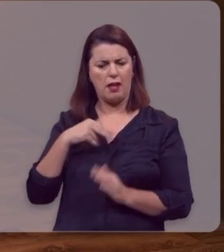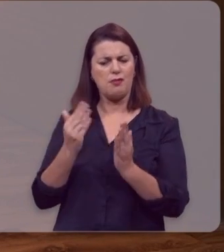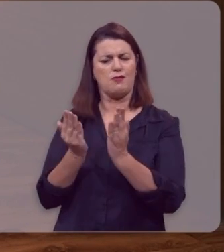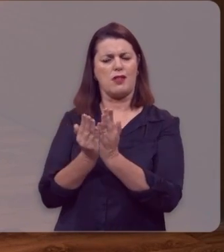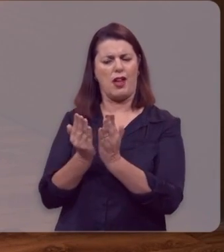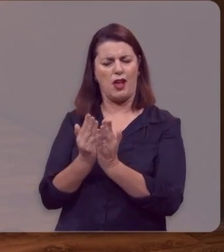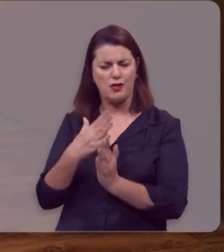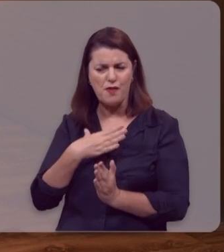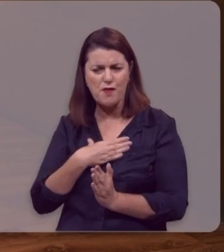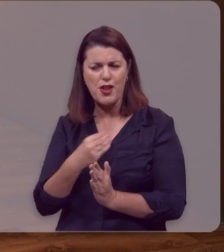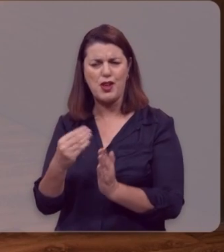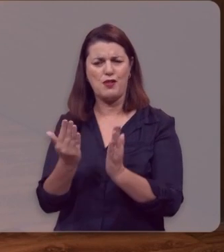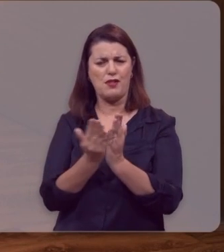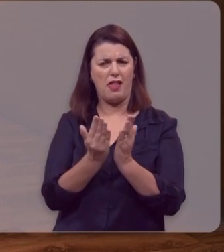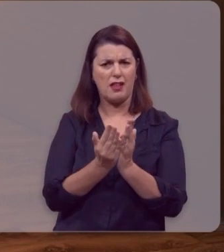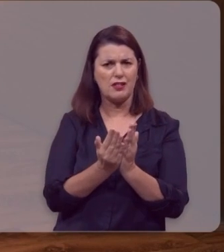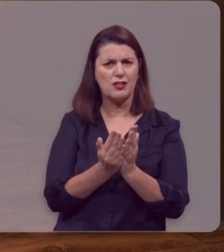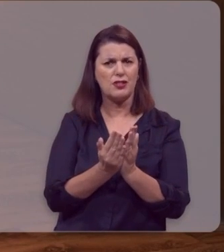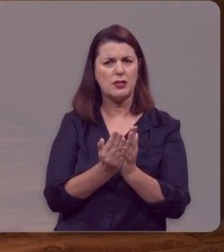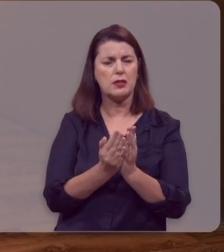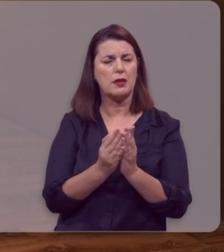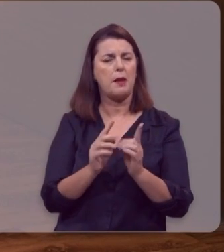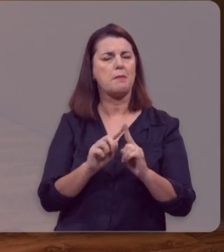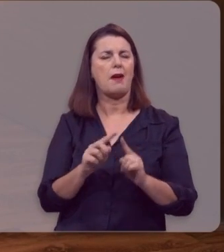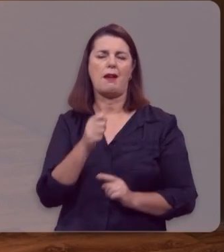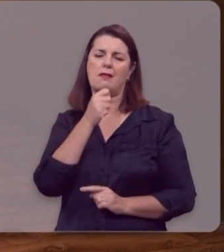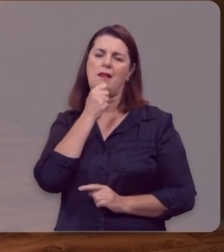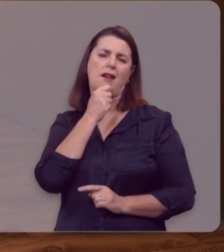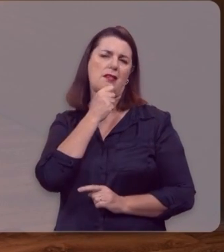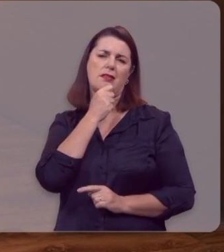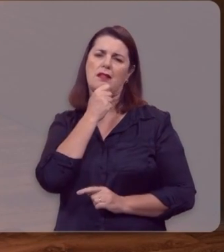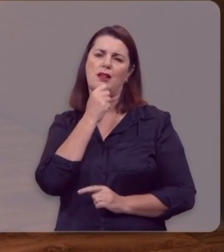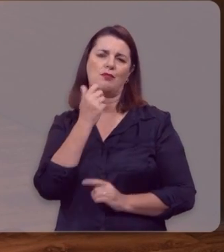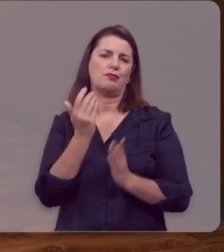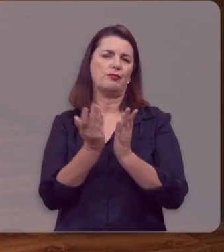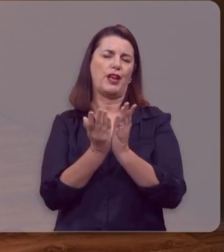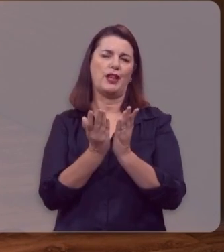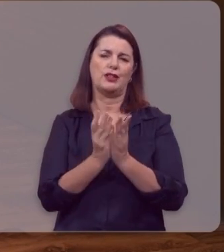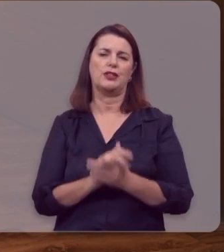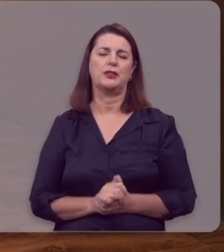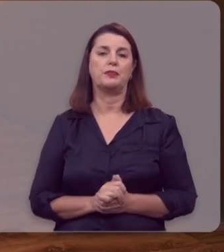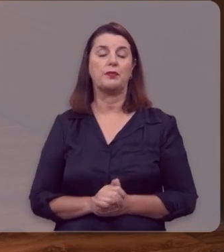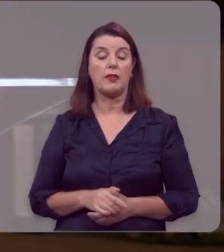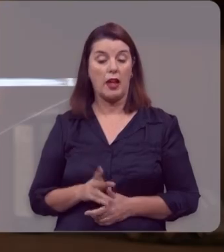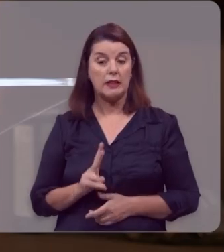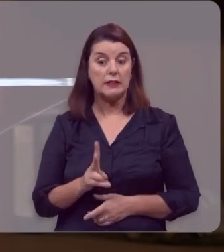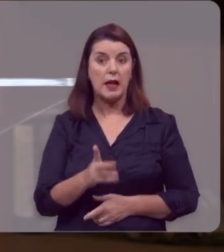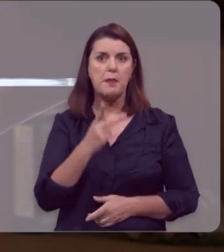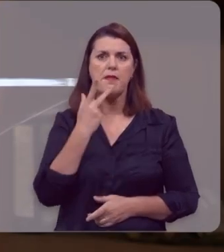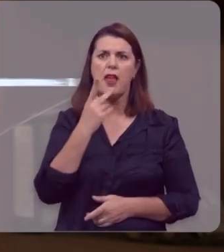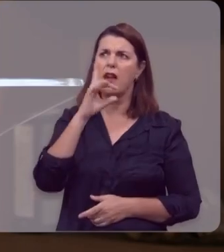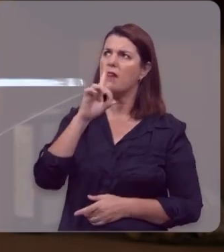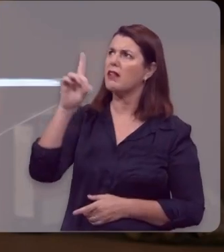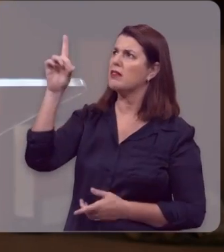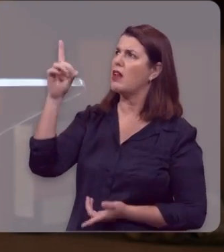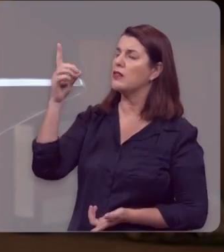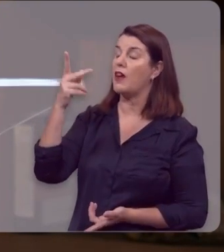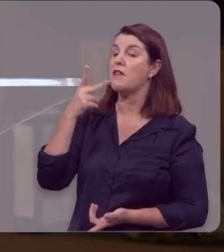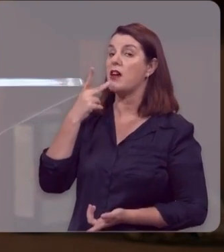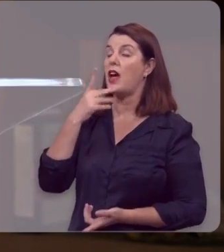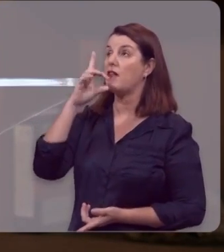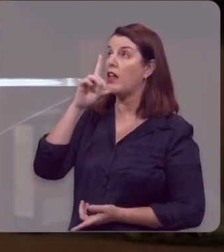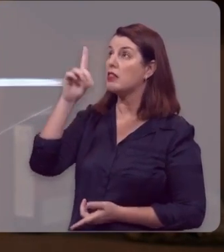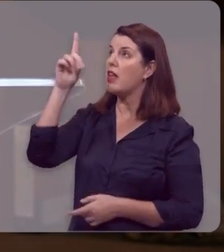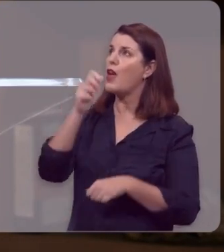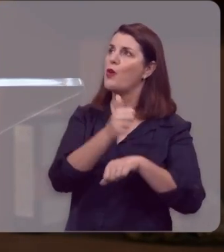crente, filho de crente, mas ainda não é crente. Sempre que ele se referia a Deus, o